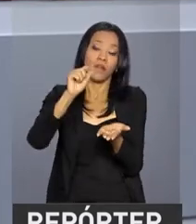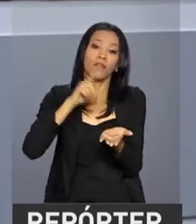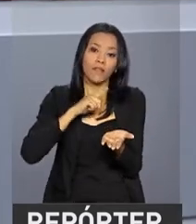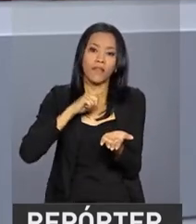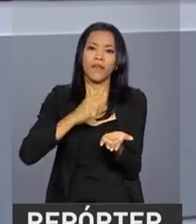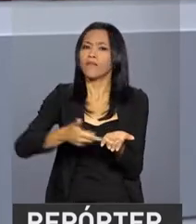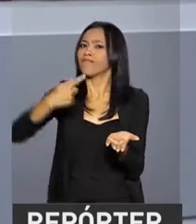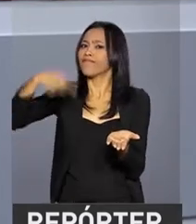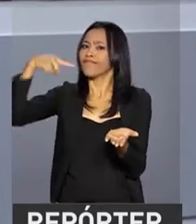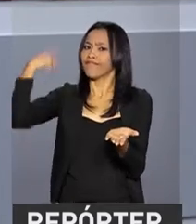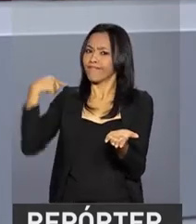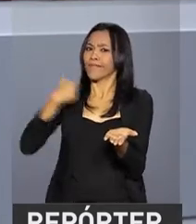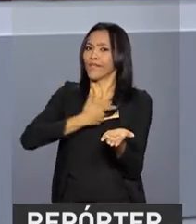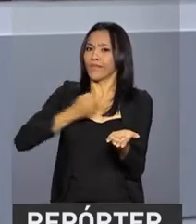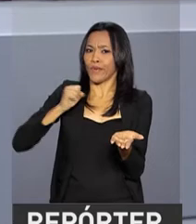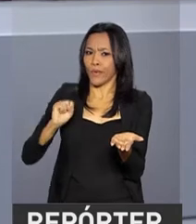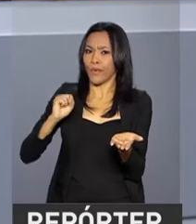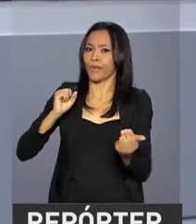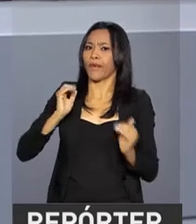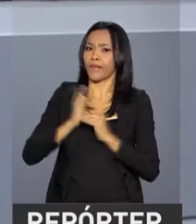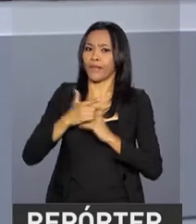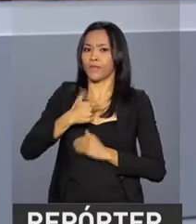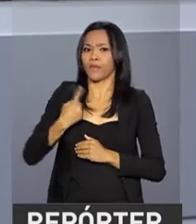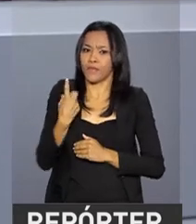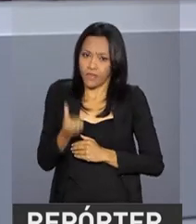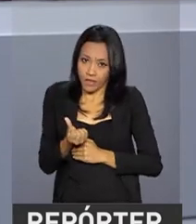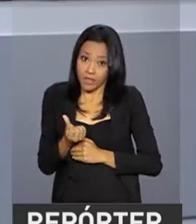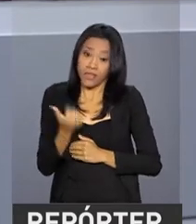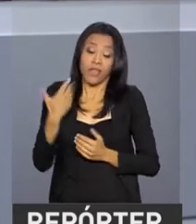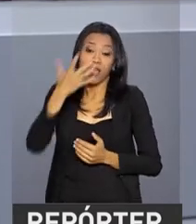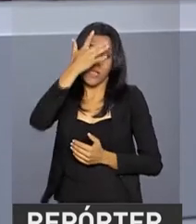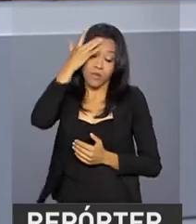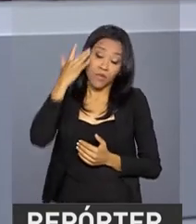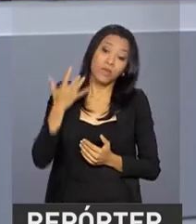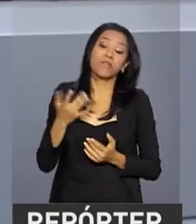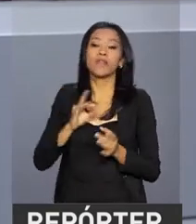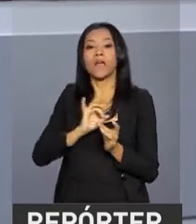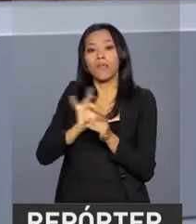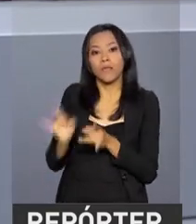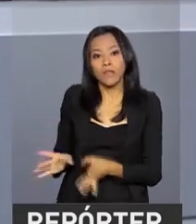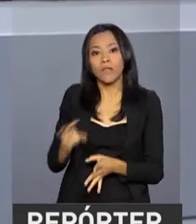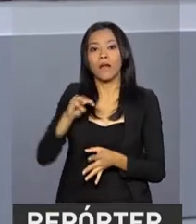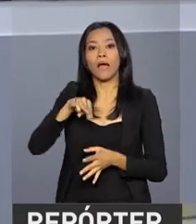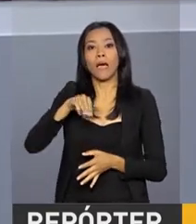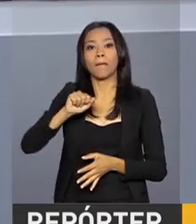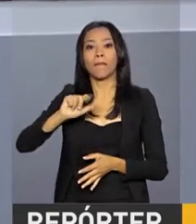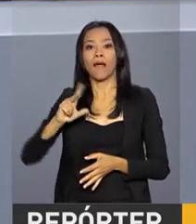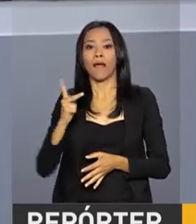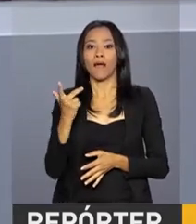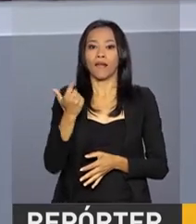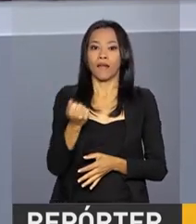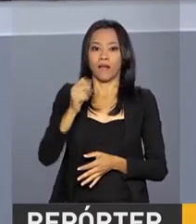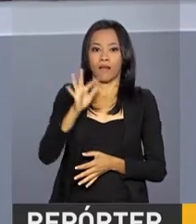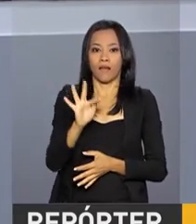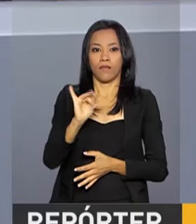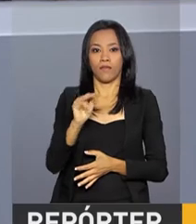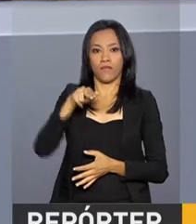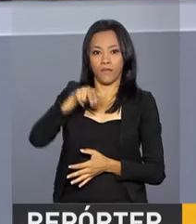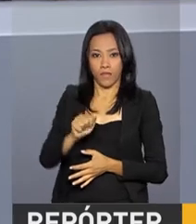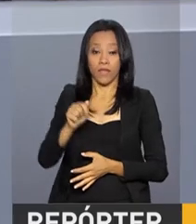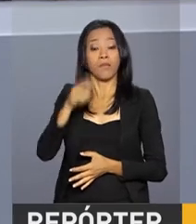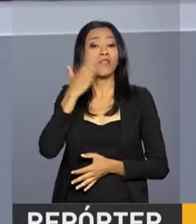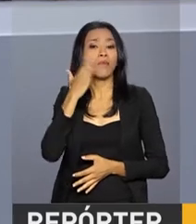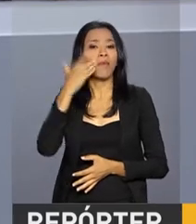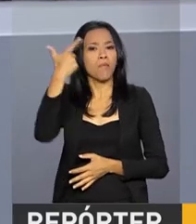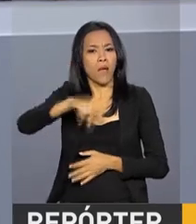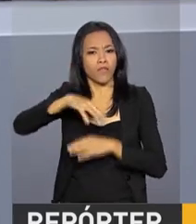dos exercícios de 2008 a 2016, que deixaram a malha fina. Para fazer a consulta, o contribuinte deve acessar a página da